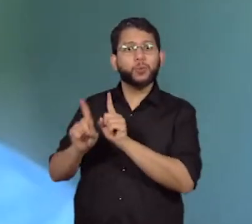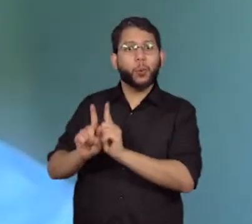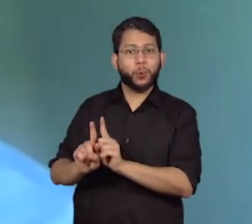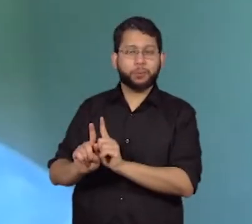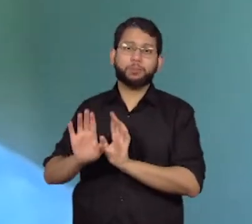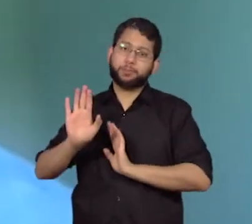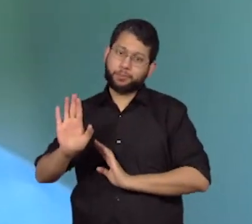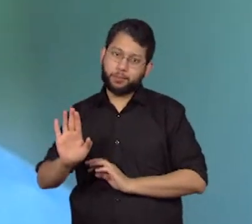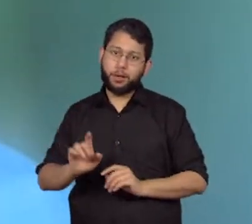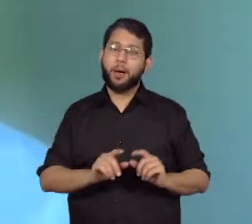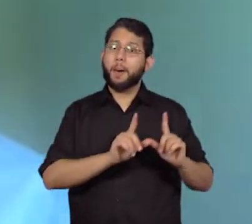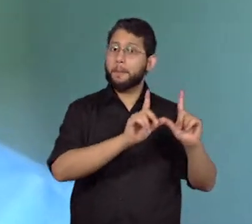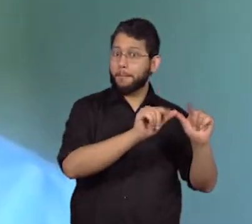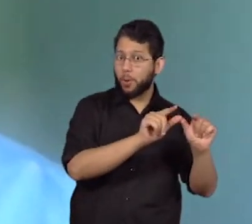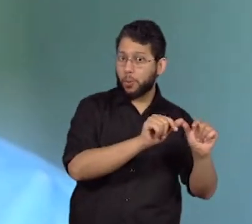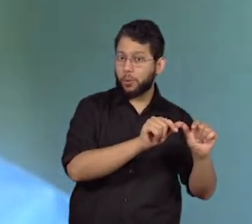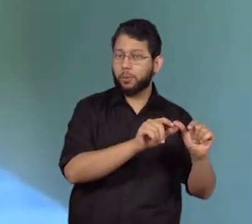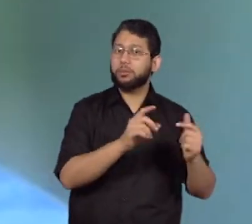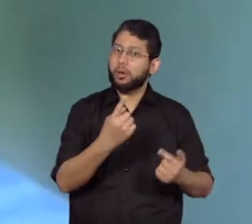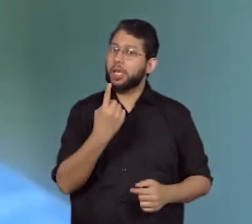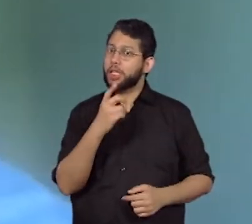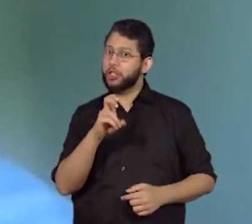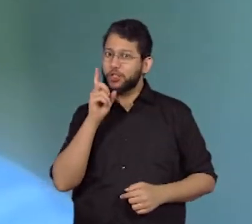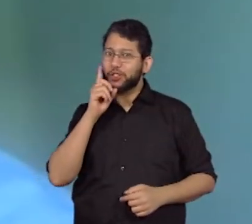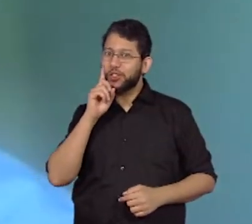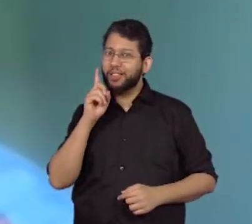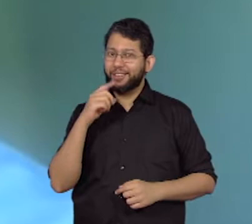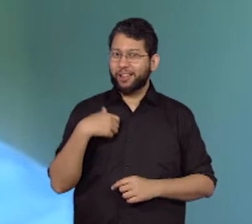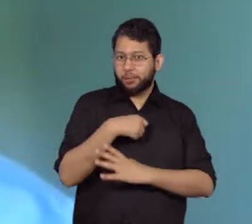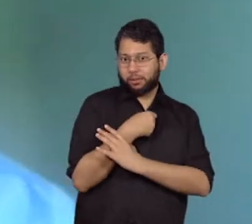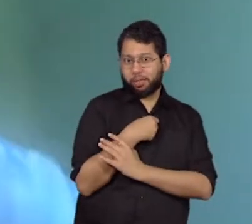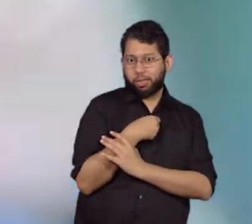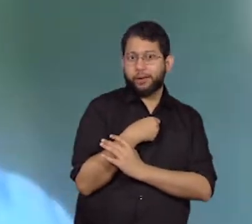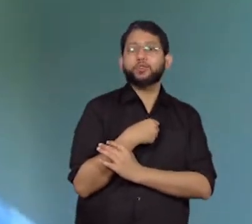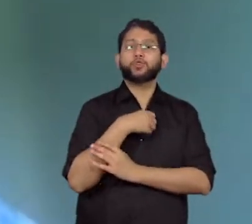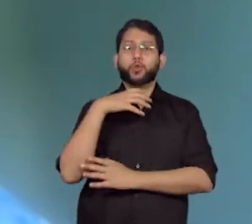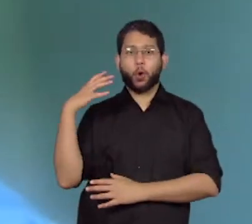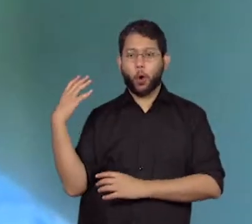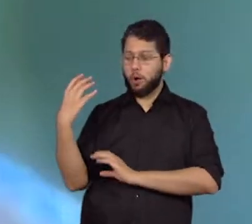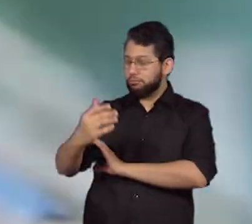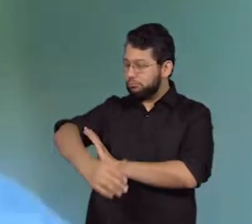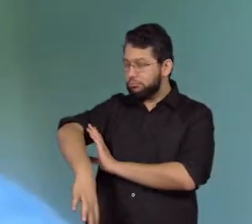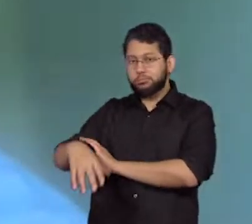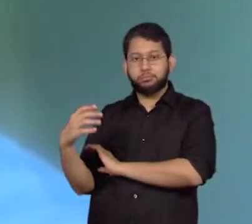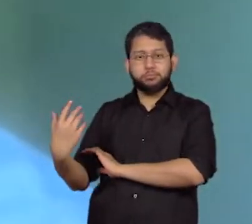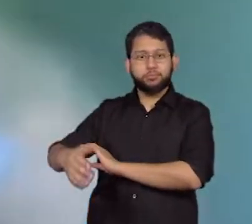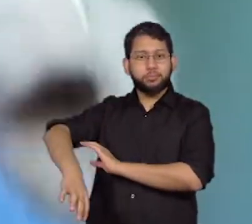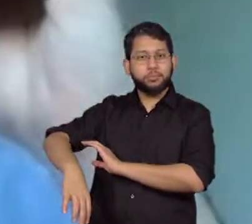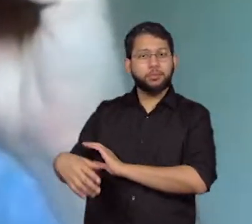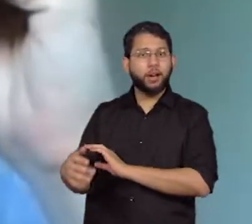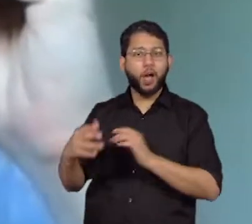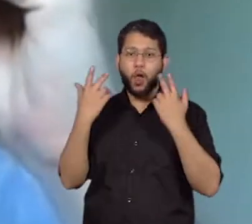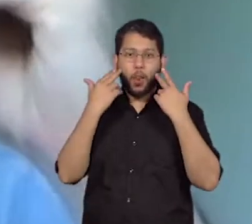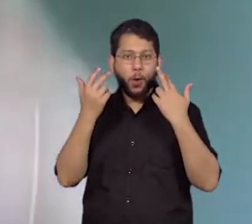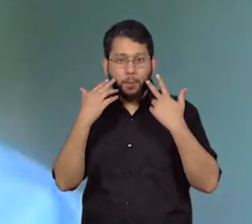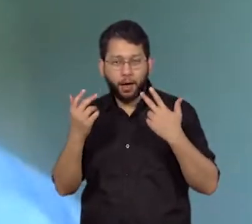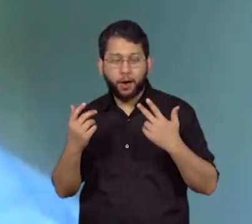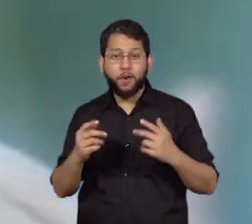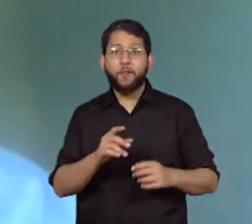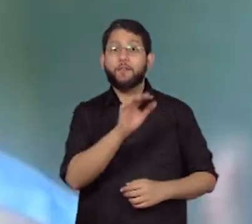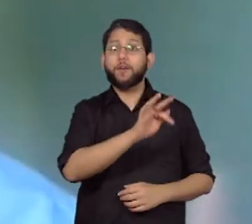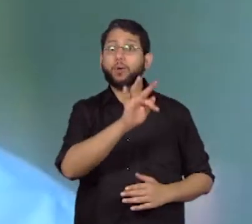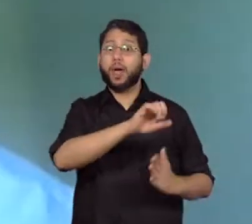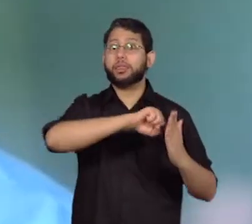tranquei a faculdade, no final voltei para Bauru, tirei o gesso, tal, e tranquei a faculdade por 1 ano